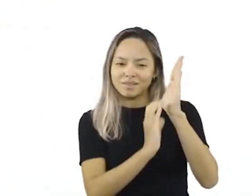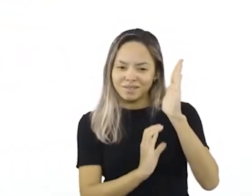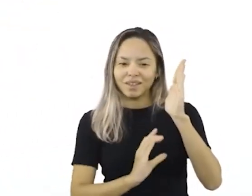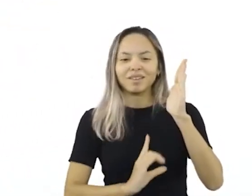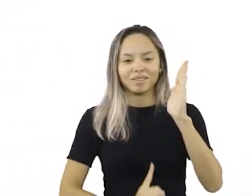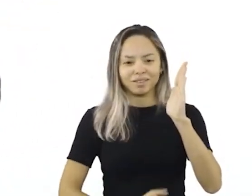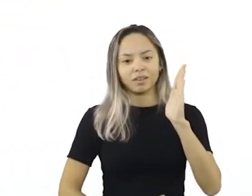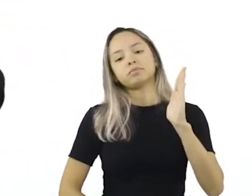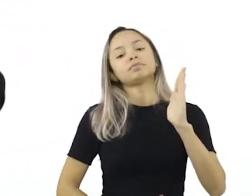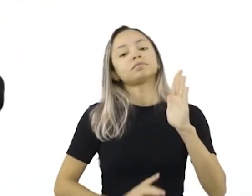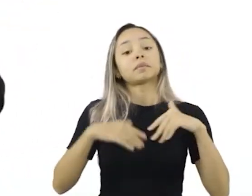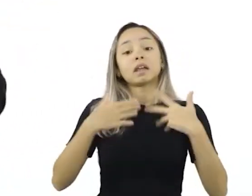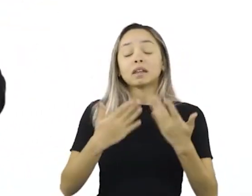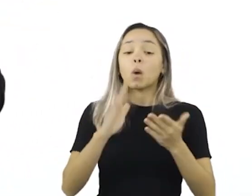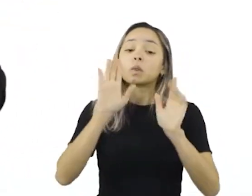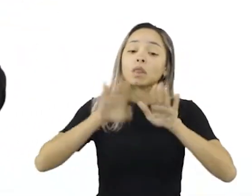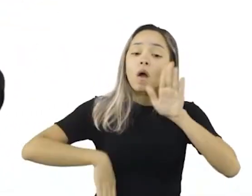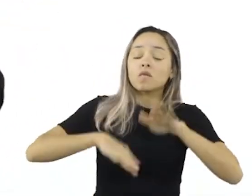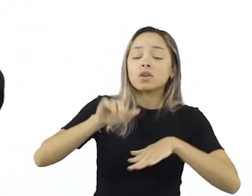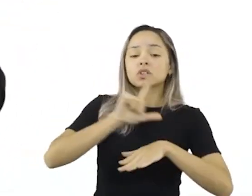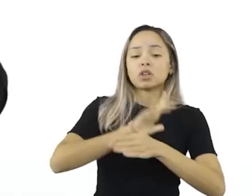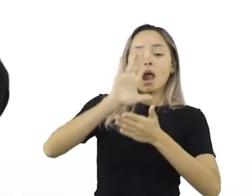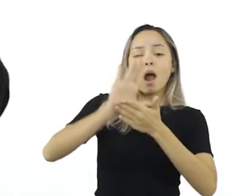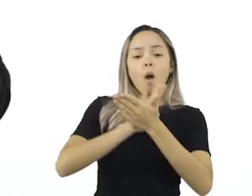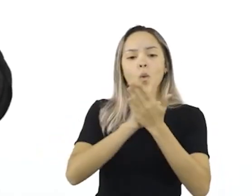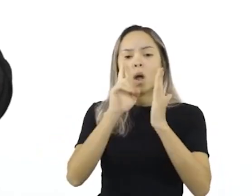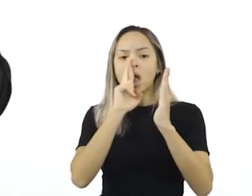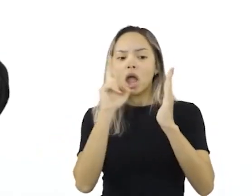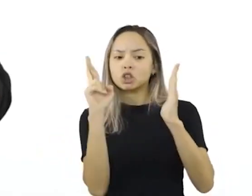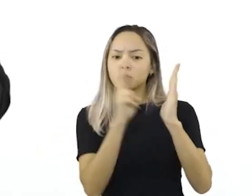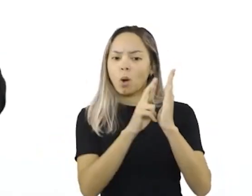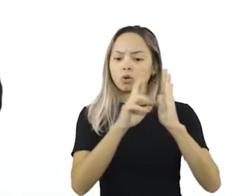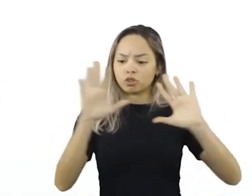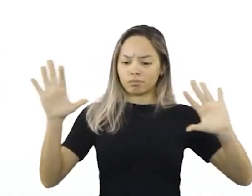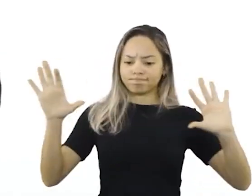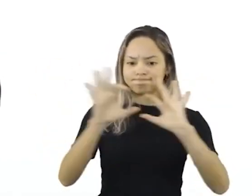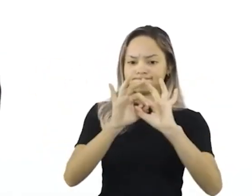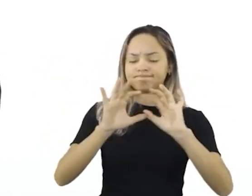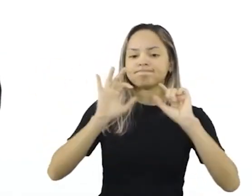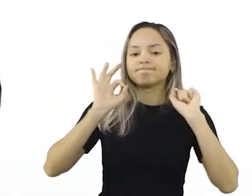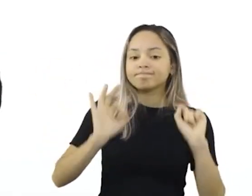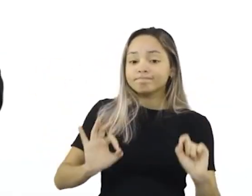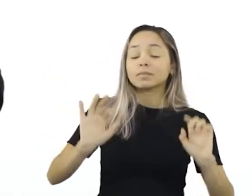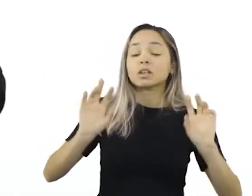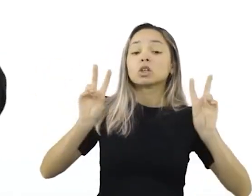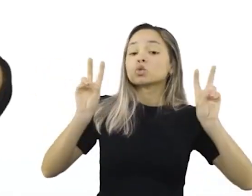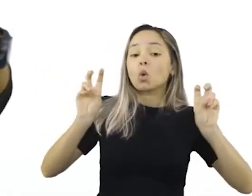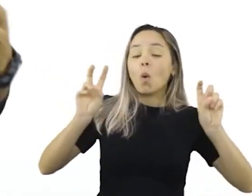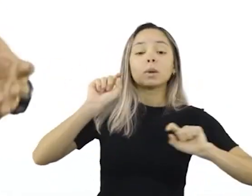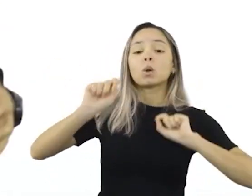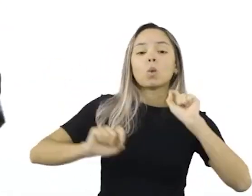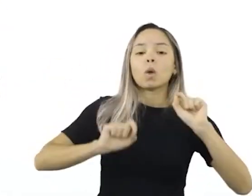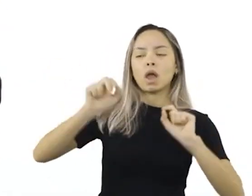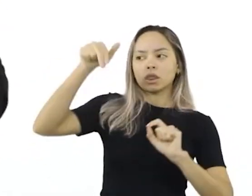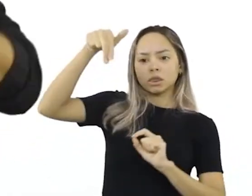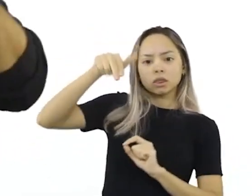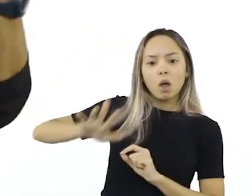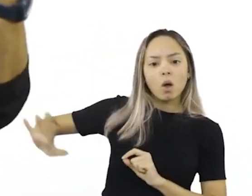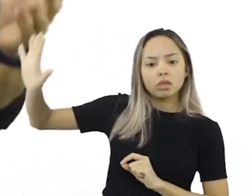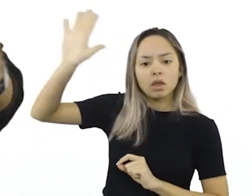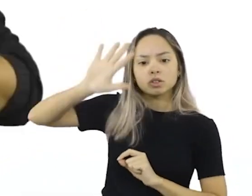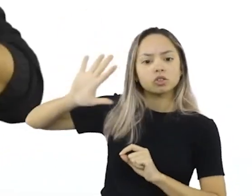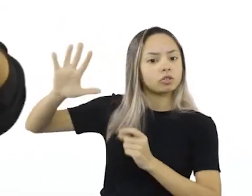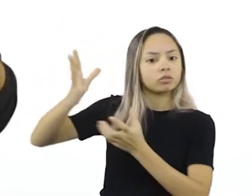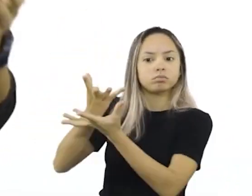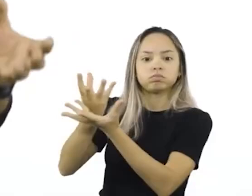Certamente teria ali alguma resposta que versaria, que falaria sobre a questão dos nordestinos,